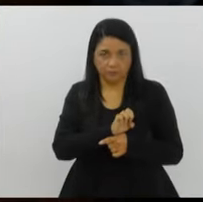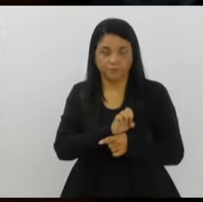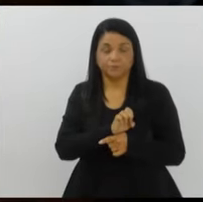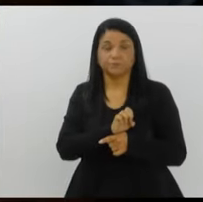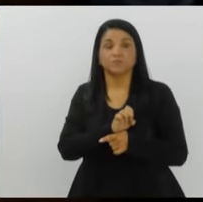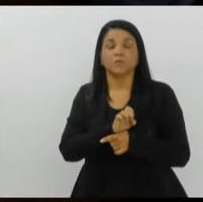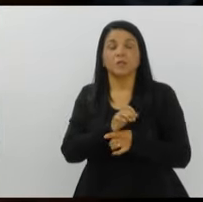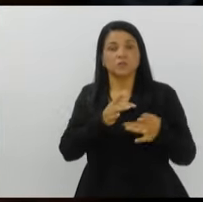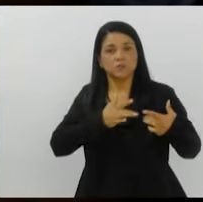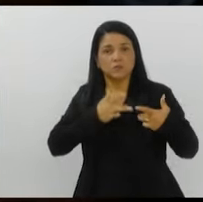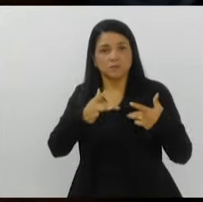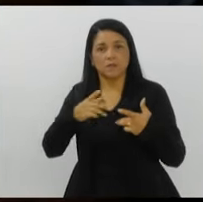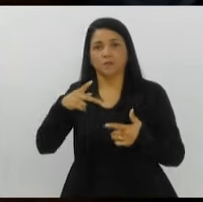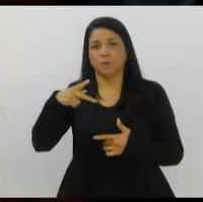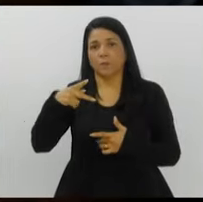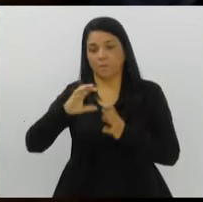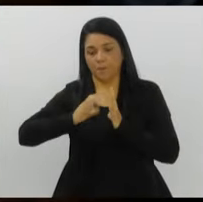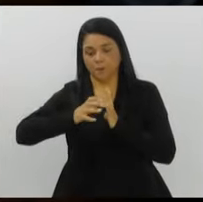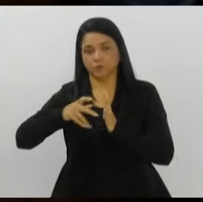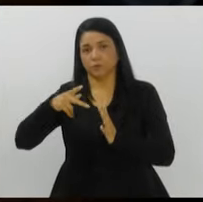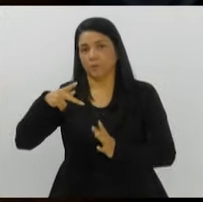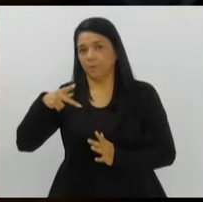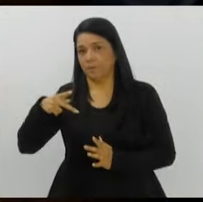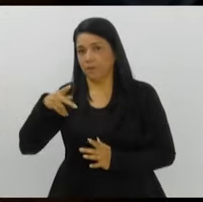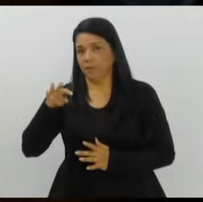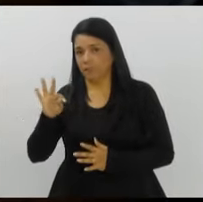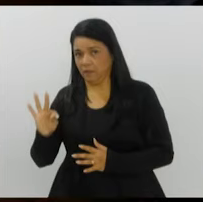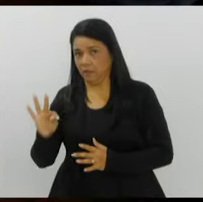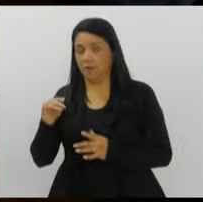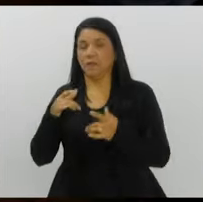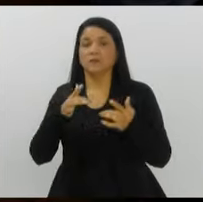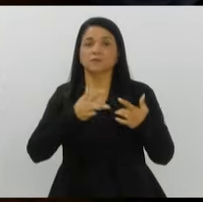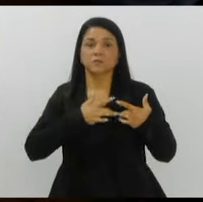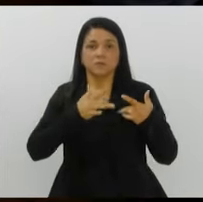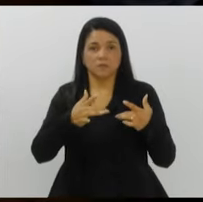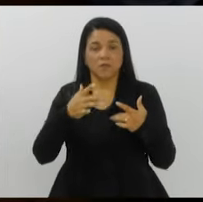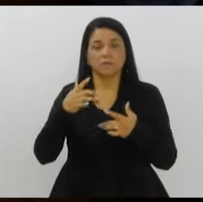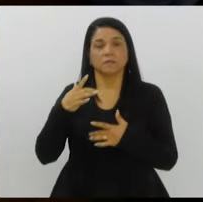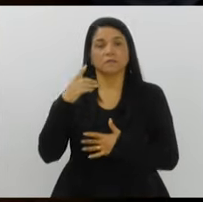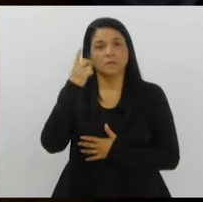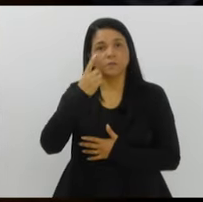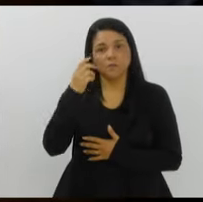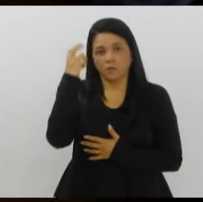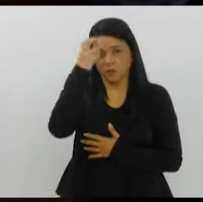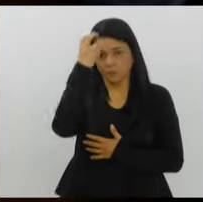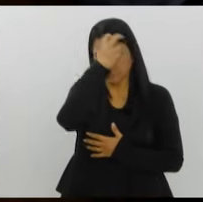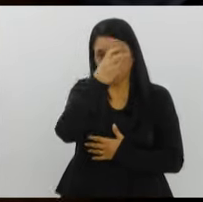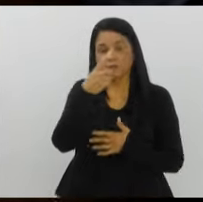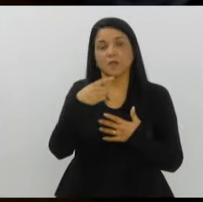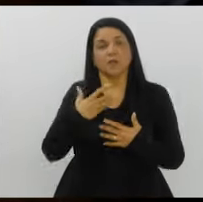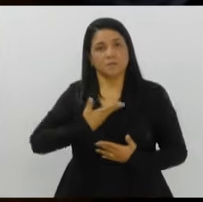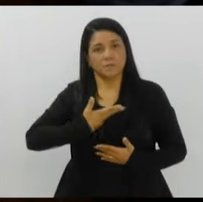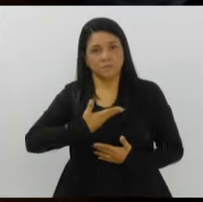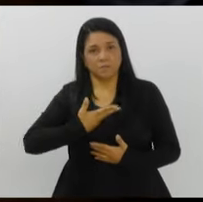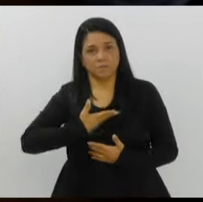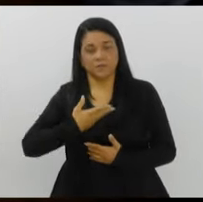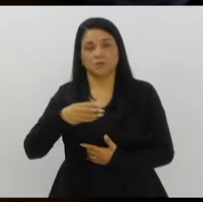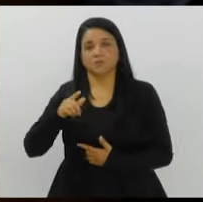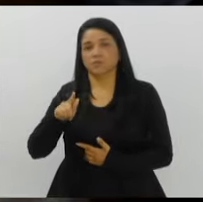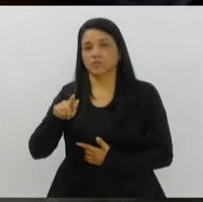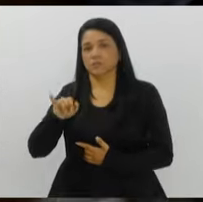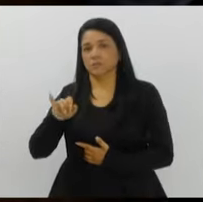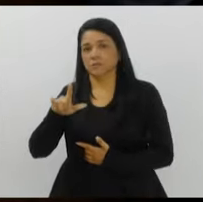PT e toda a solidariedade da deputada Verônica Lima, as colegas Gisele Monteiro e a minha